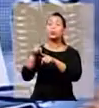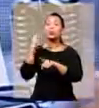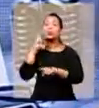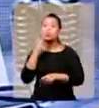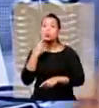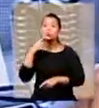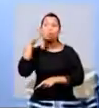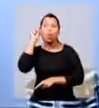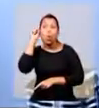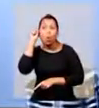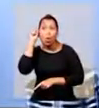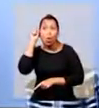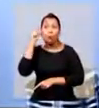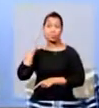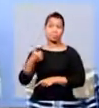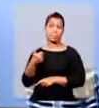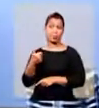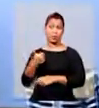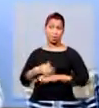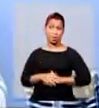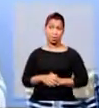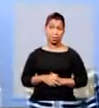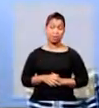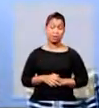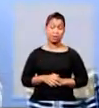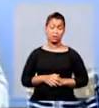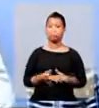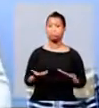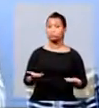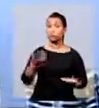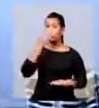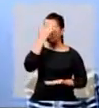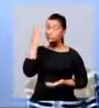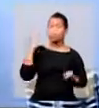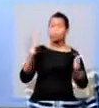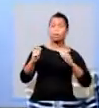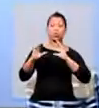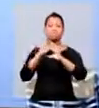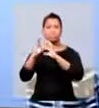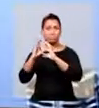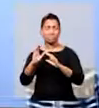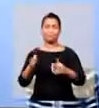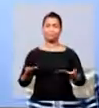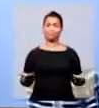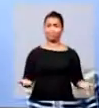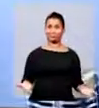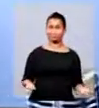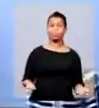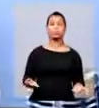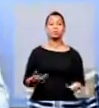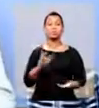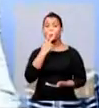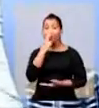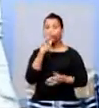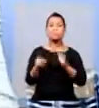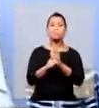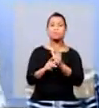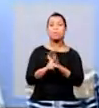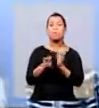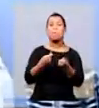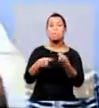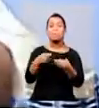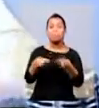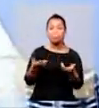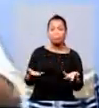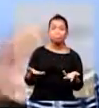repente possa se comunicar. Então, quer dizer, aí acabou virando um mercado, né? Eu preciso cumprir a minha cota, mas os meus deficientes têm